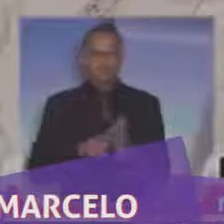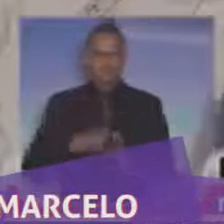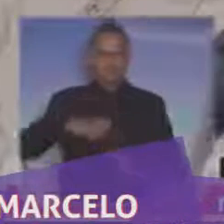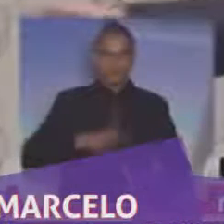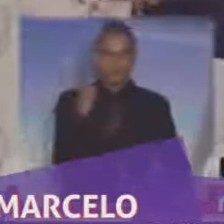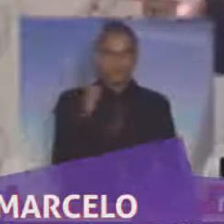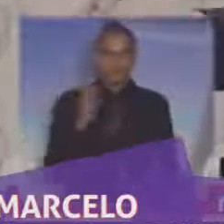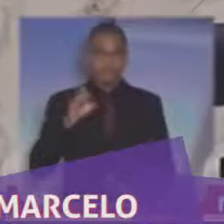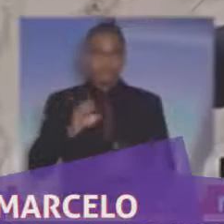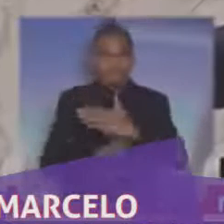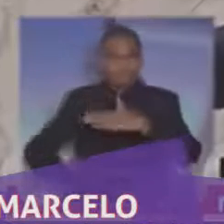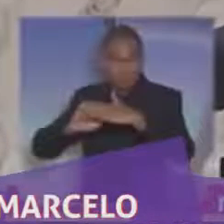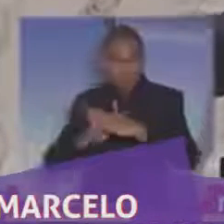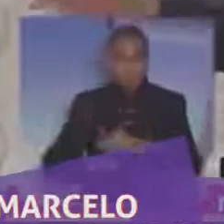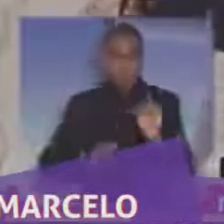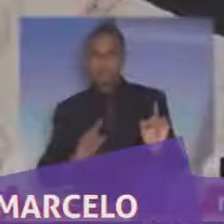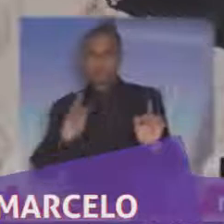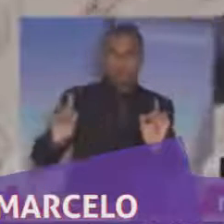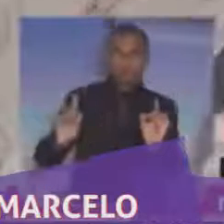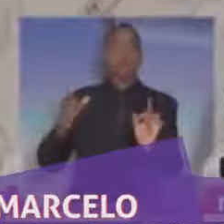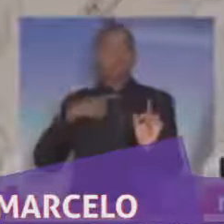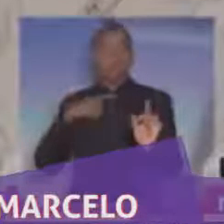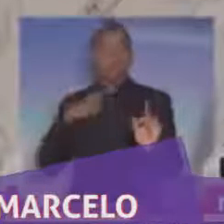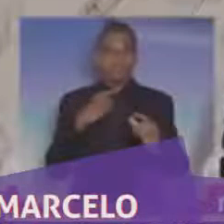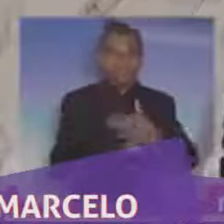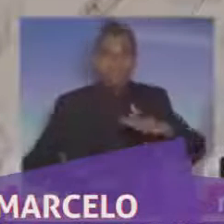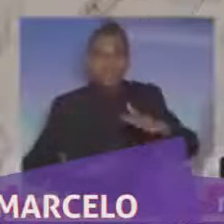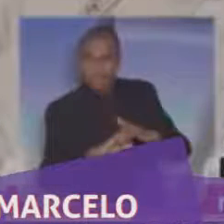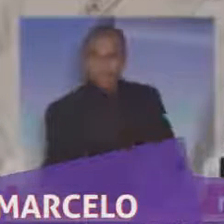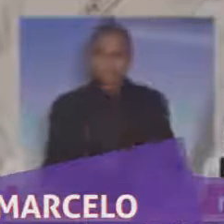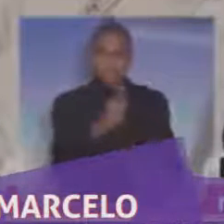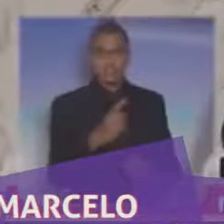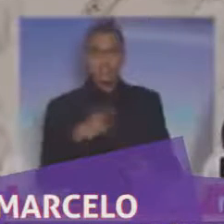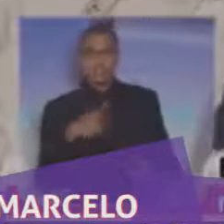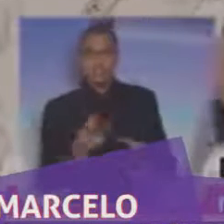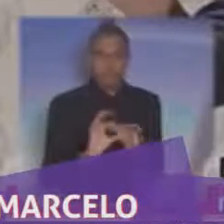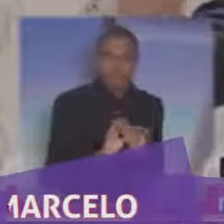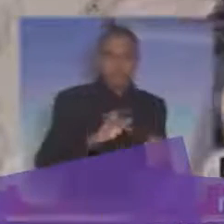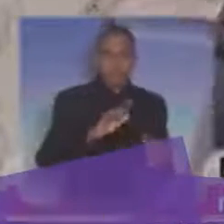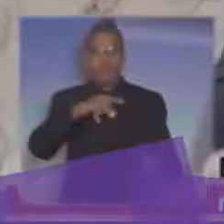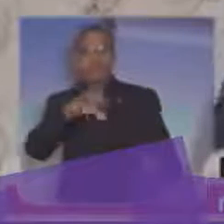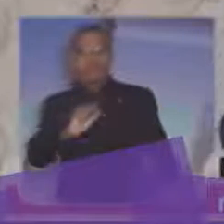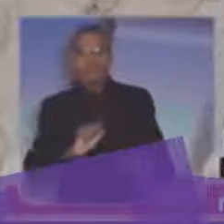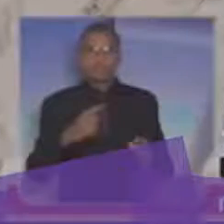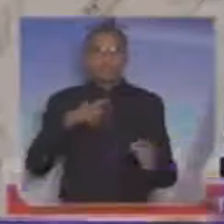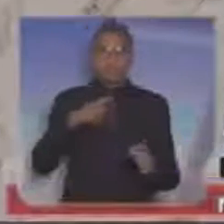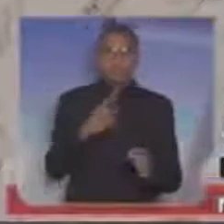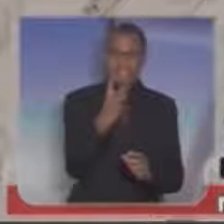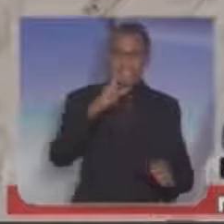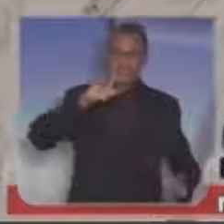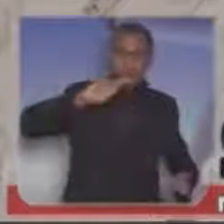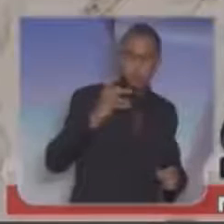empresas que estão nas duas pontas tem uma empresa pois já campeão empresa ligada aos fármacos que deve 5 bilhões para o governo